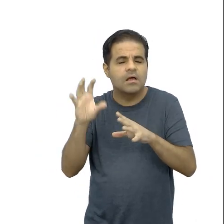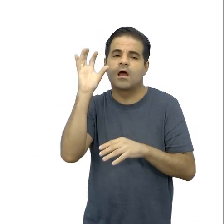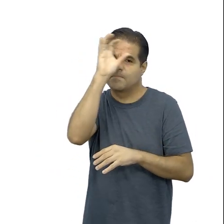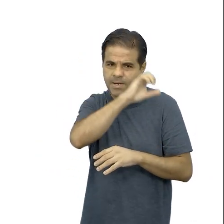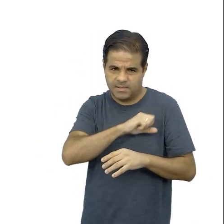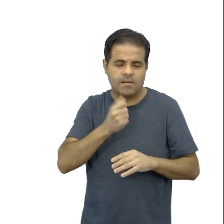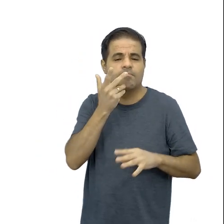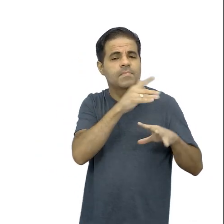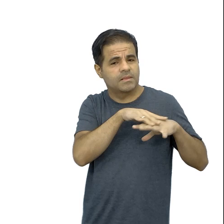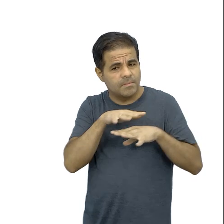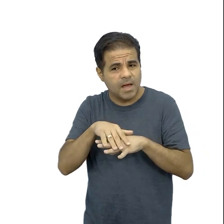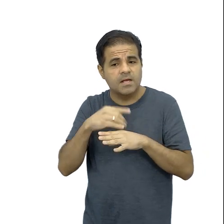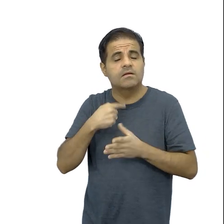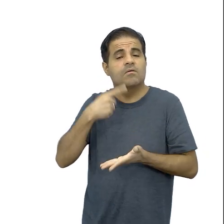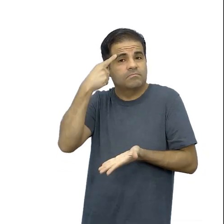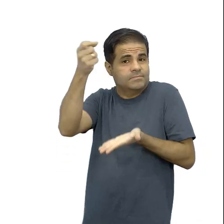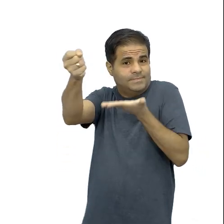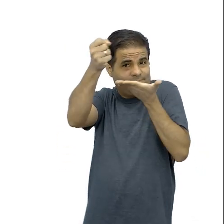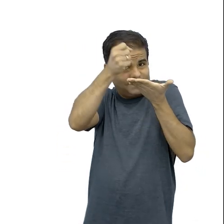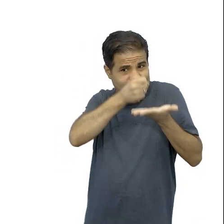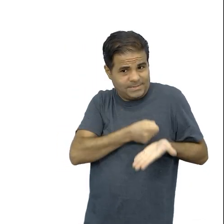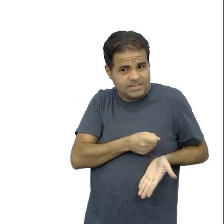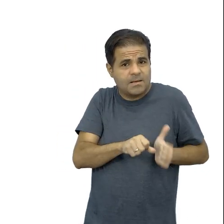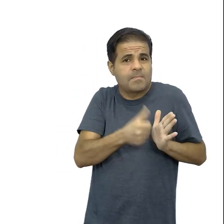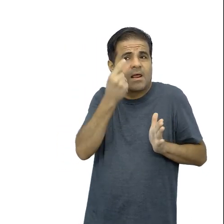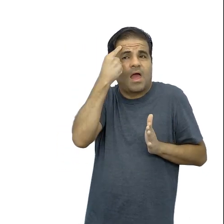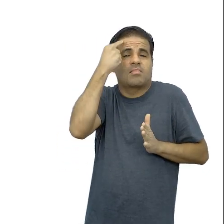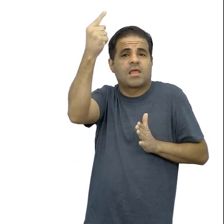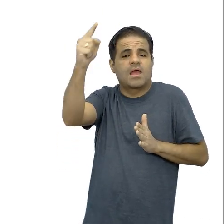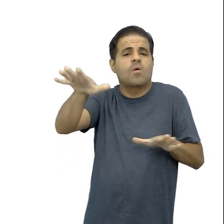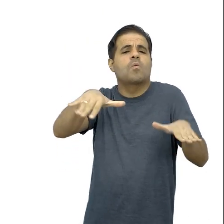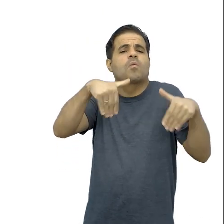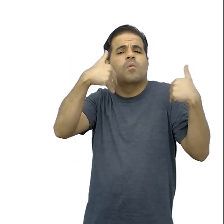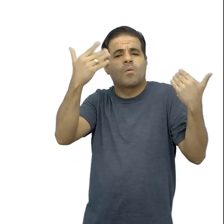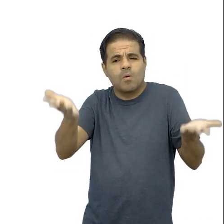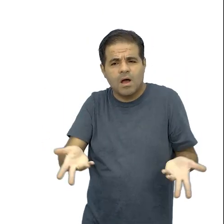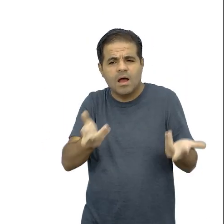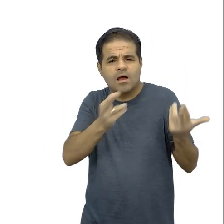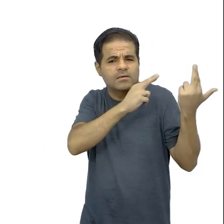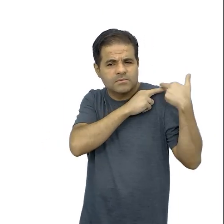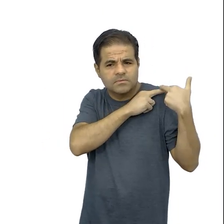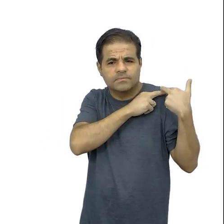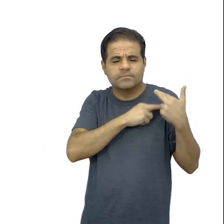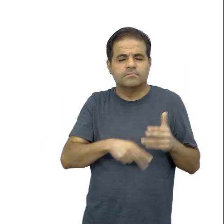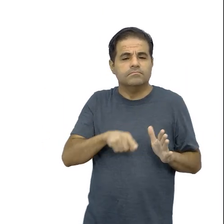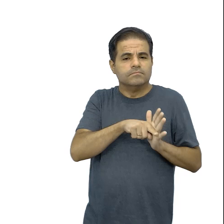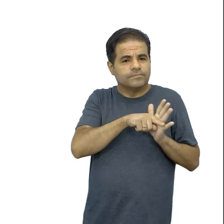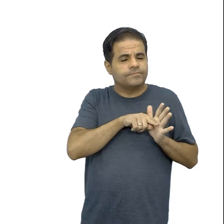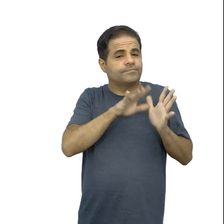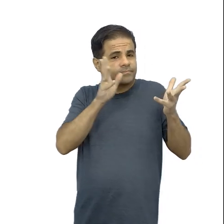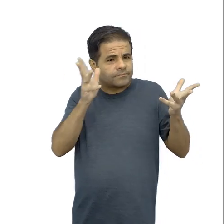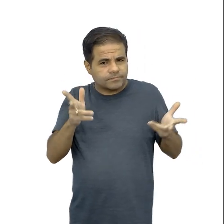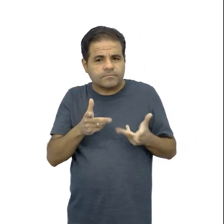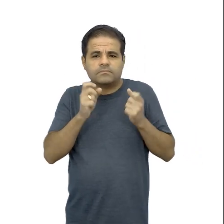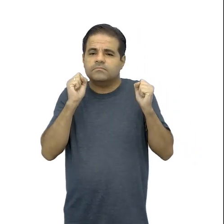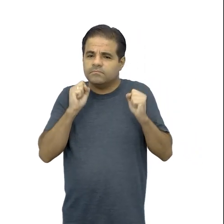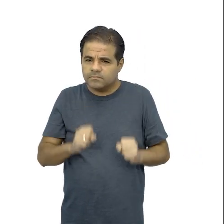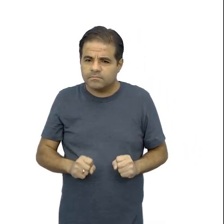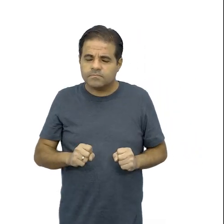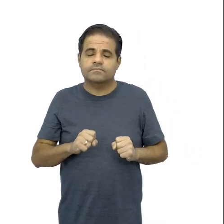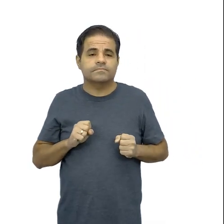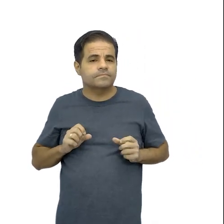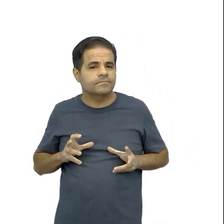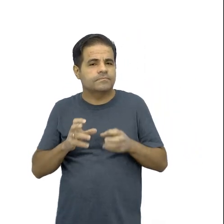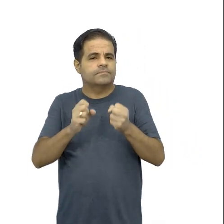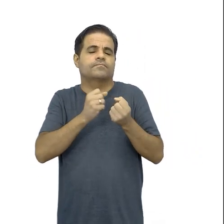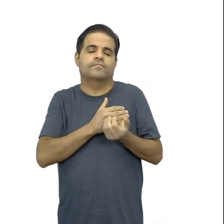matemática. Então, eu trago aqui uma primeira ideia. Qual o papel que as atividades de investigação podem